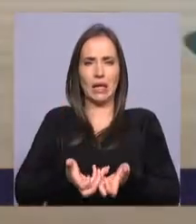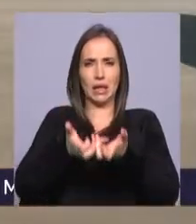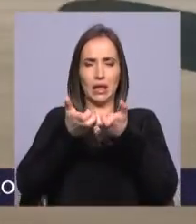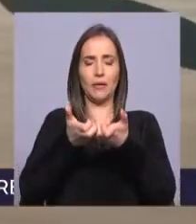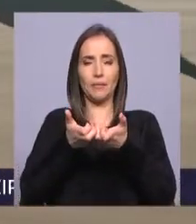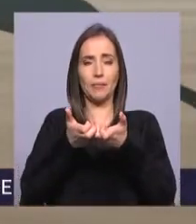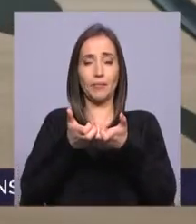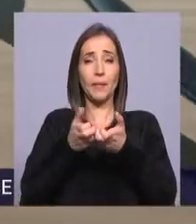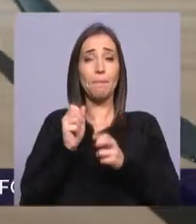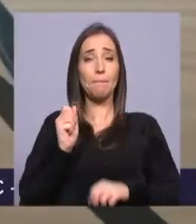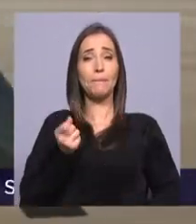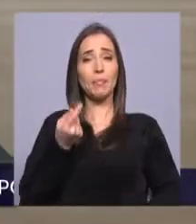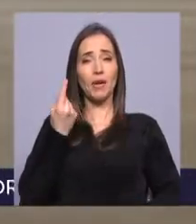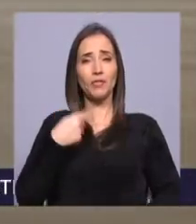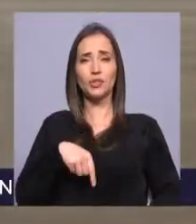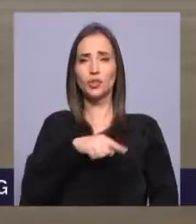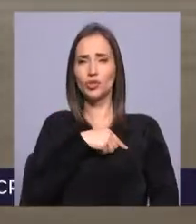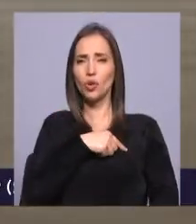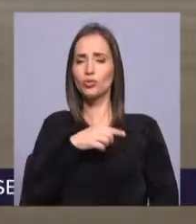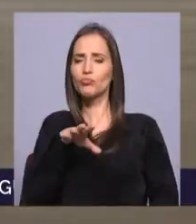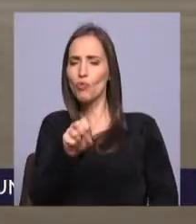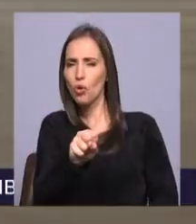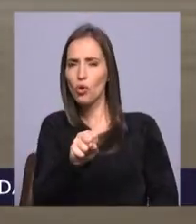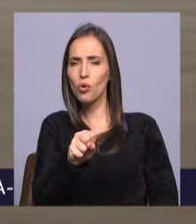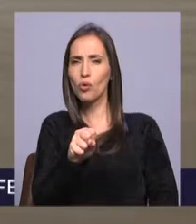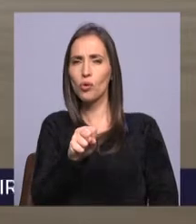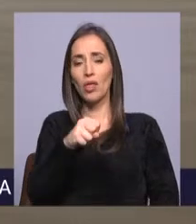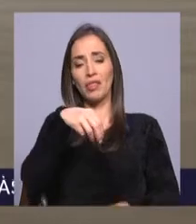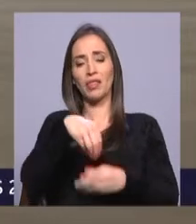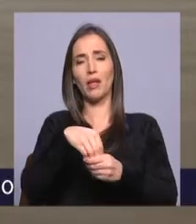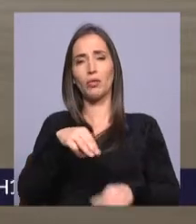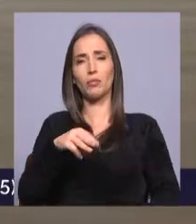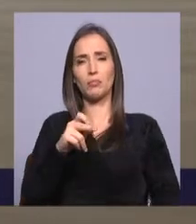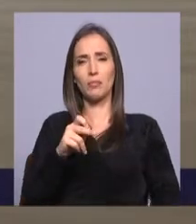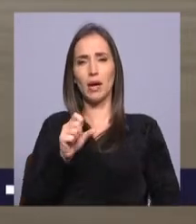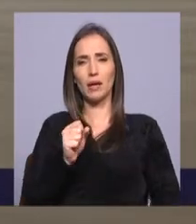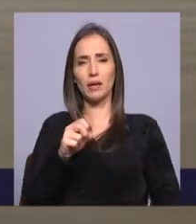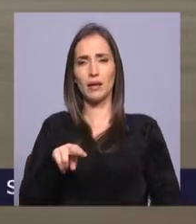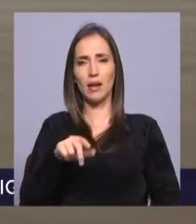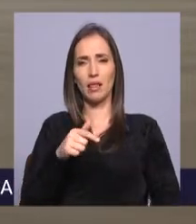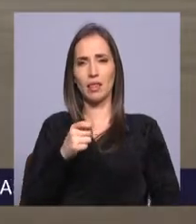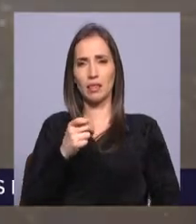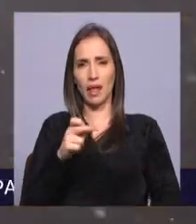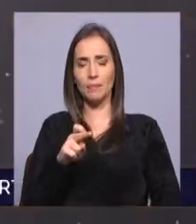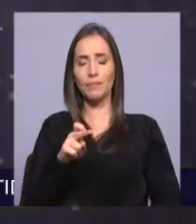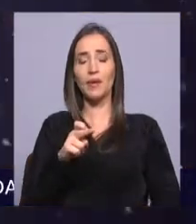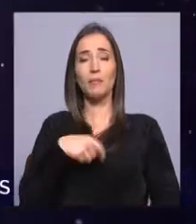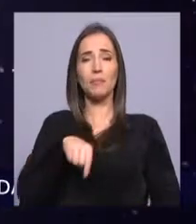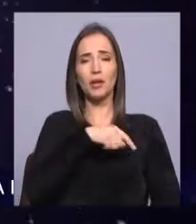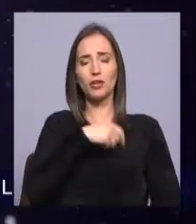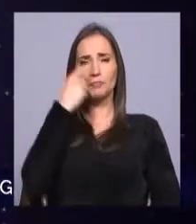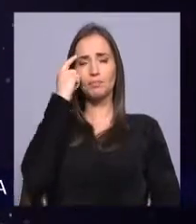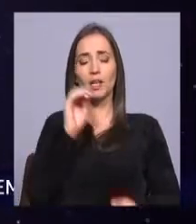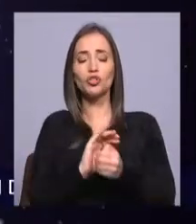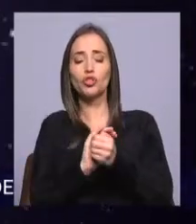foi a primeira vez que nós conseguimos identificar isso numa magnetar. Para termos uma ideia, Daniel, a superfície magnetar